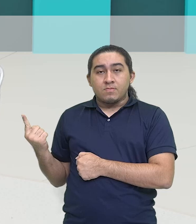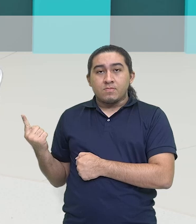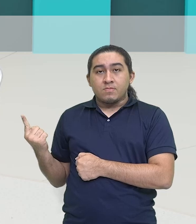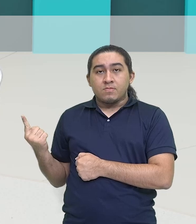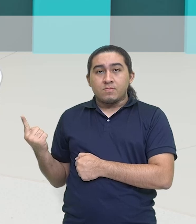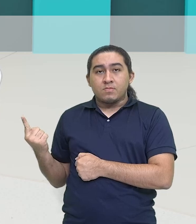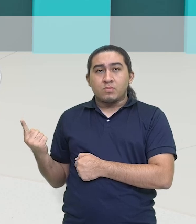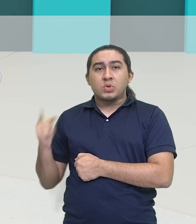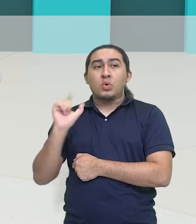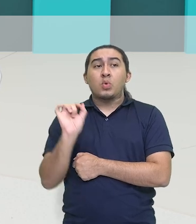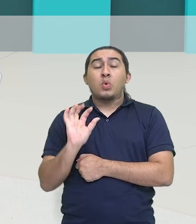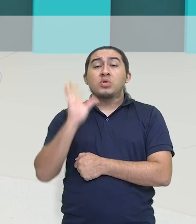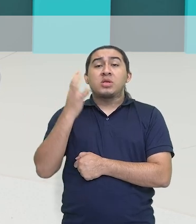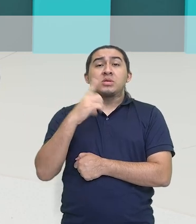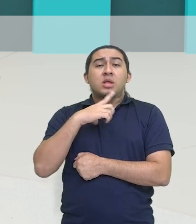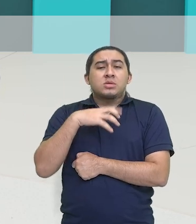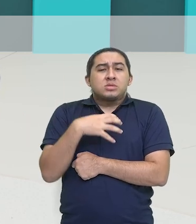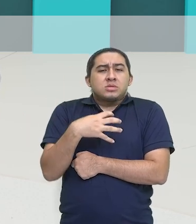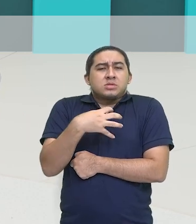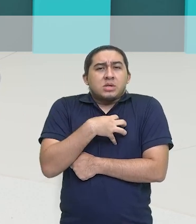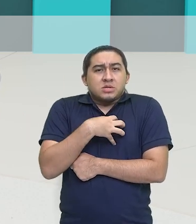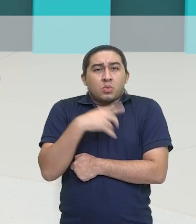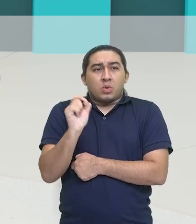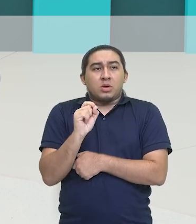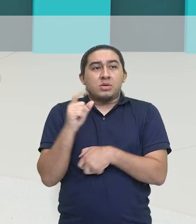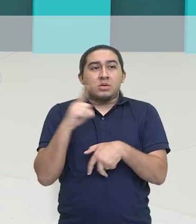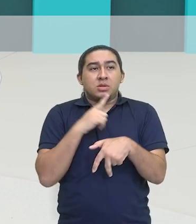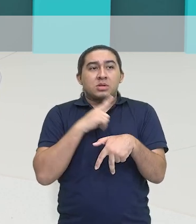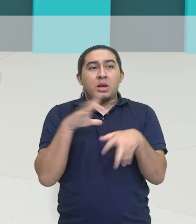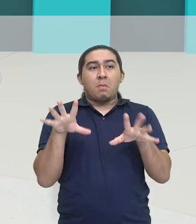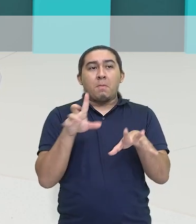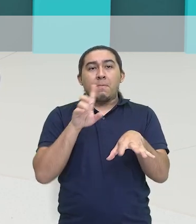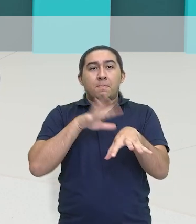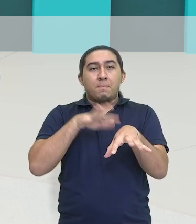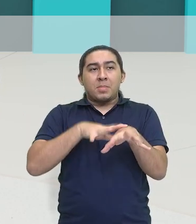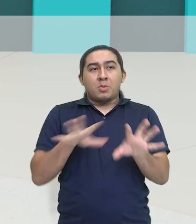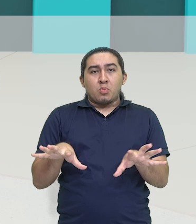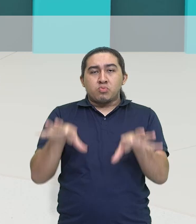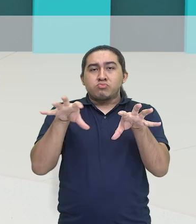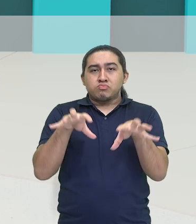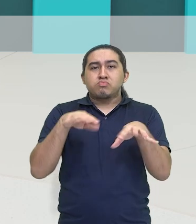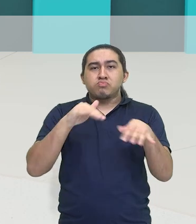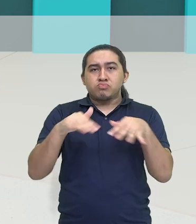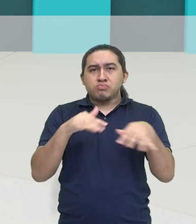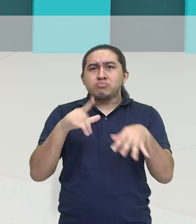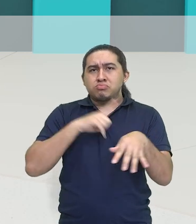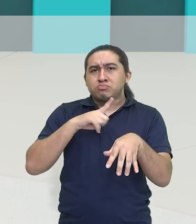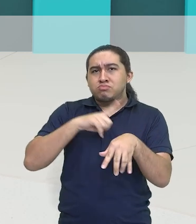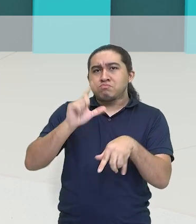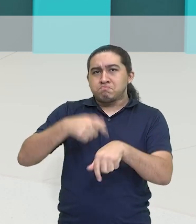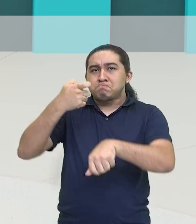trás. Você vai sentir logo o seu bumbum contraindo. Tá durinho, ó.